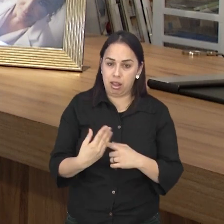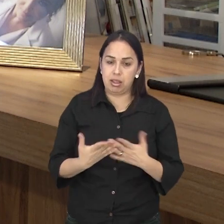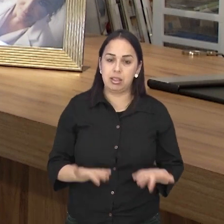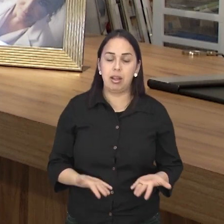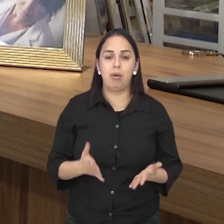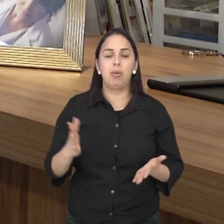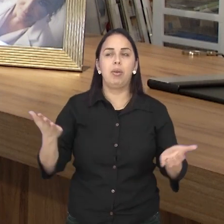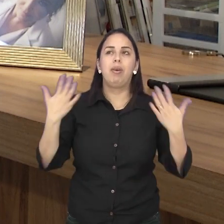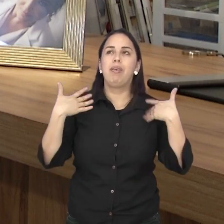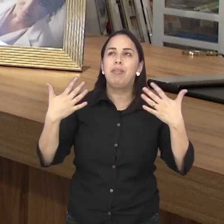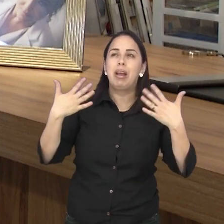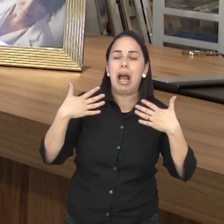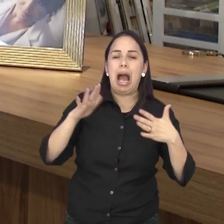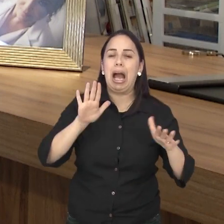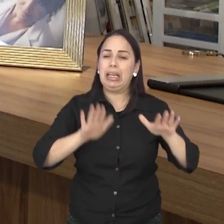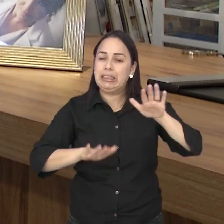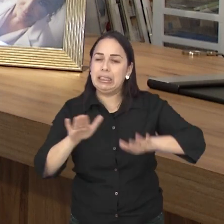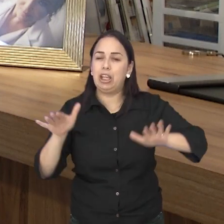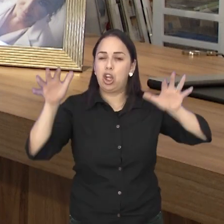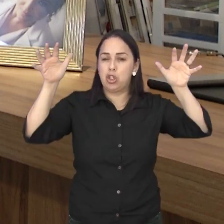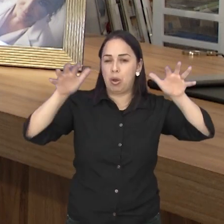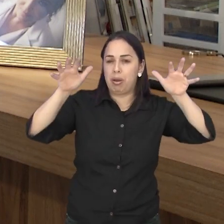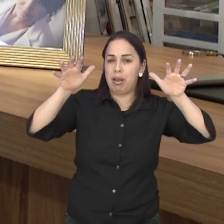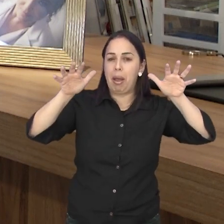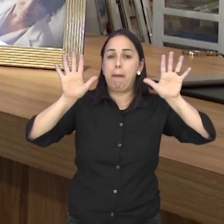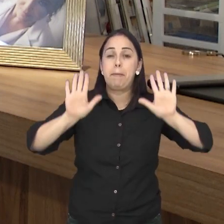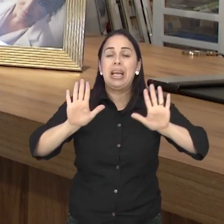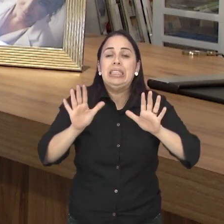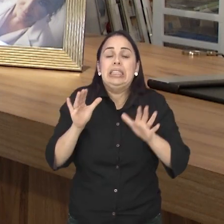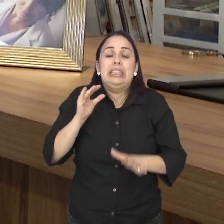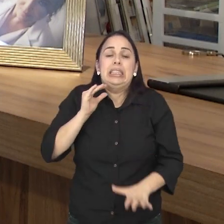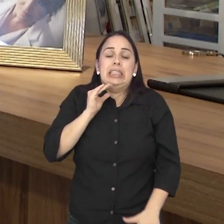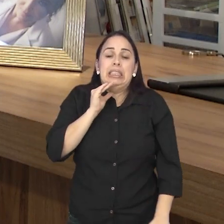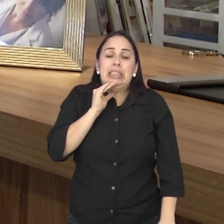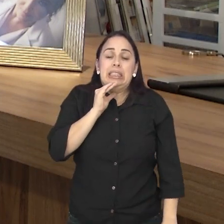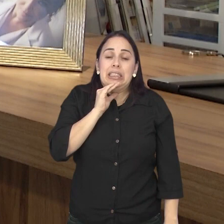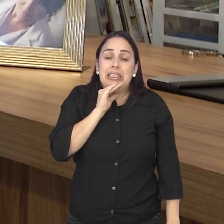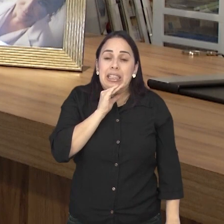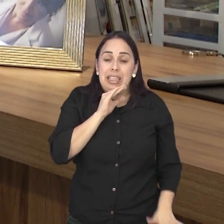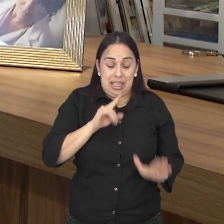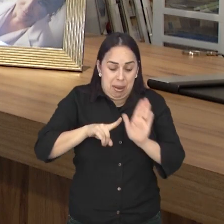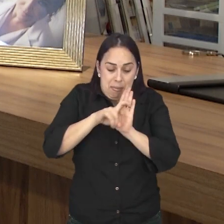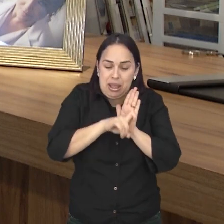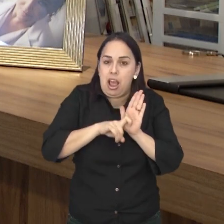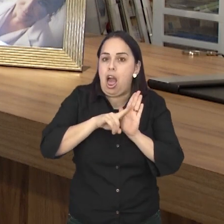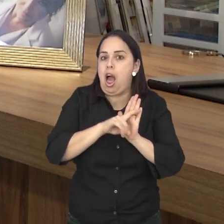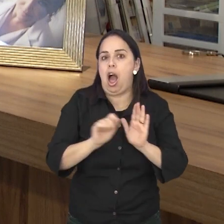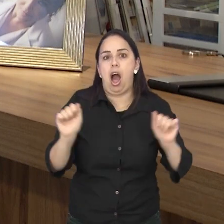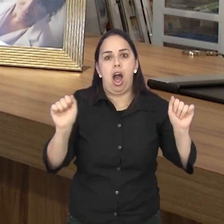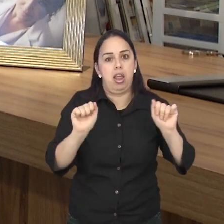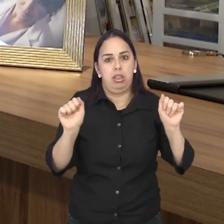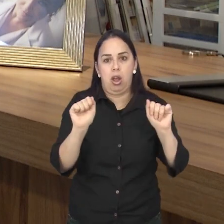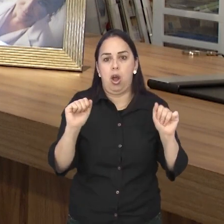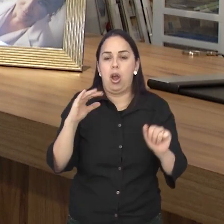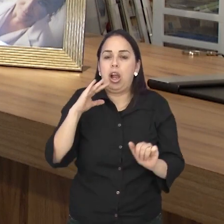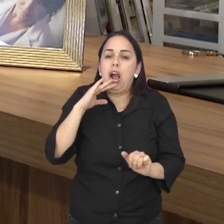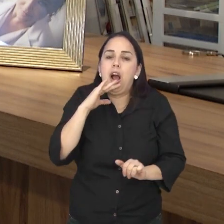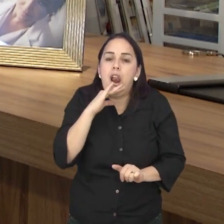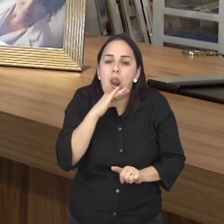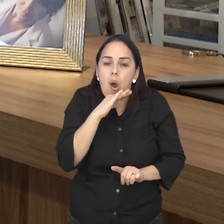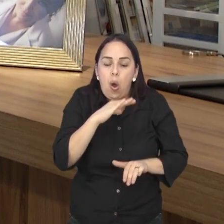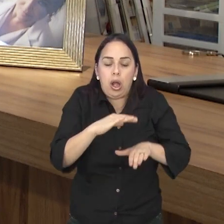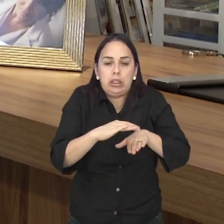o verão, mesmo que ele apresente chuvoso, ele é uma estação muito quente. E o fungo, ele gosta de